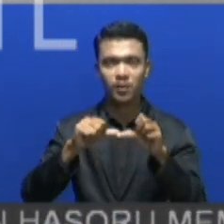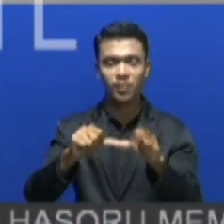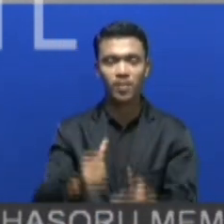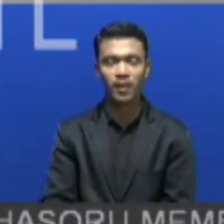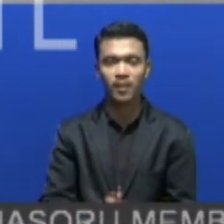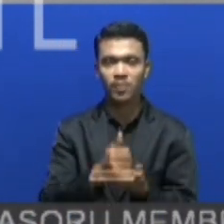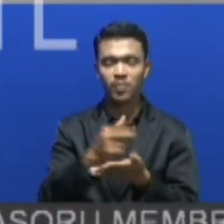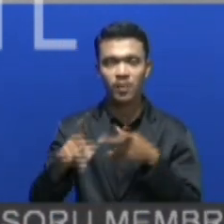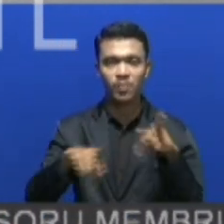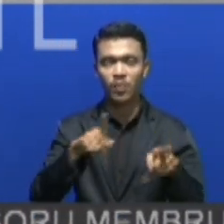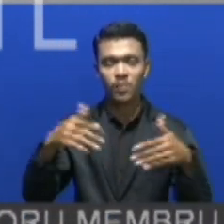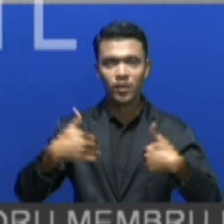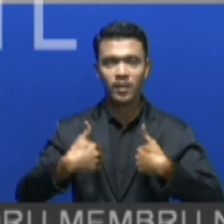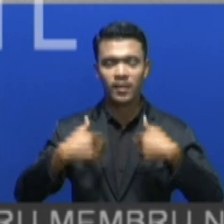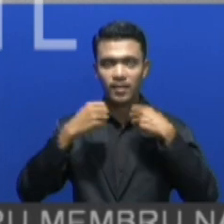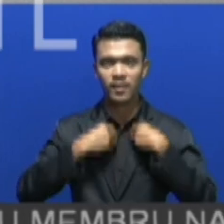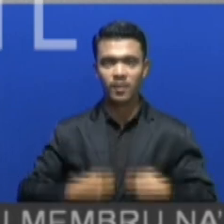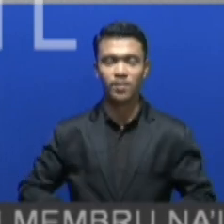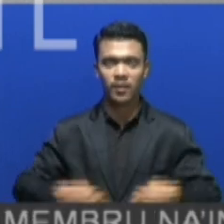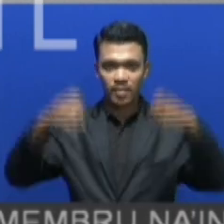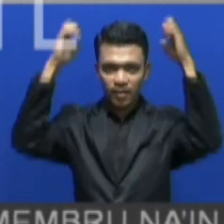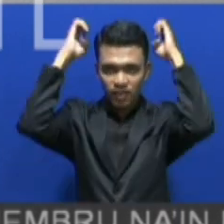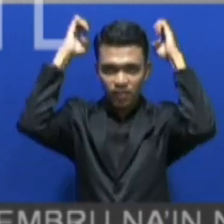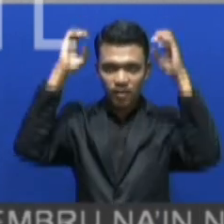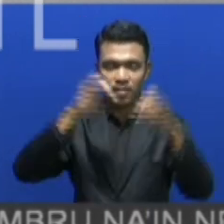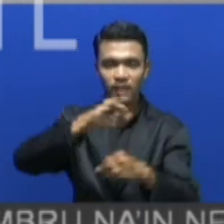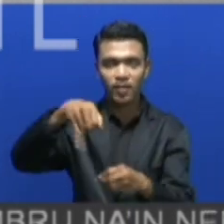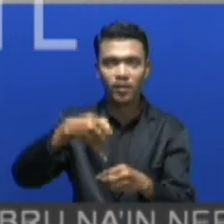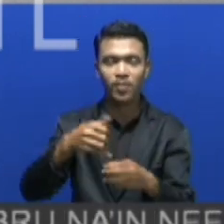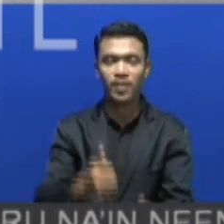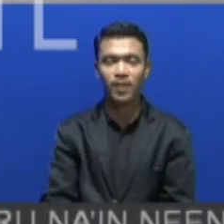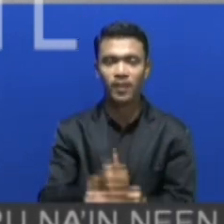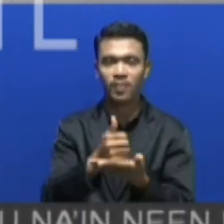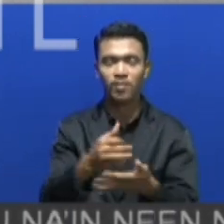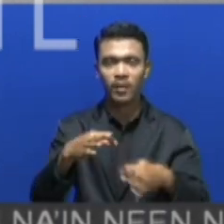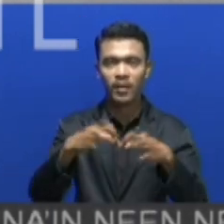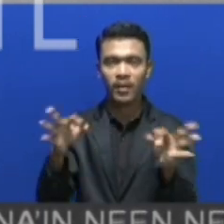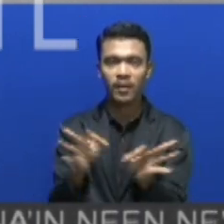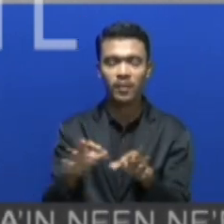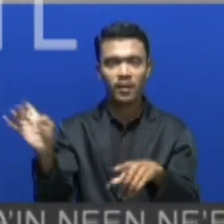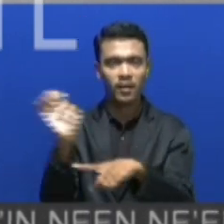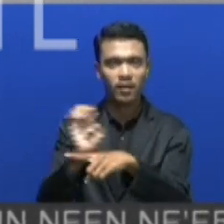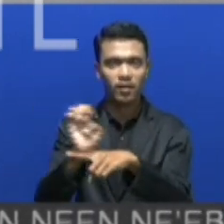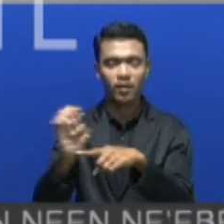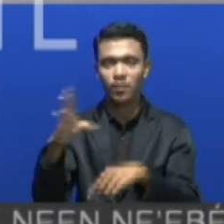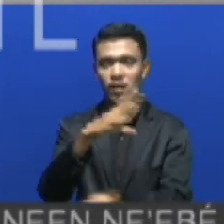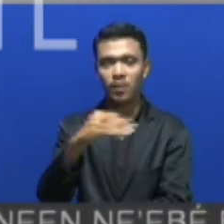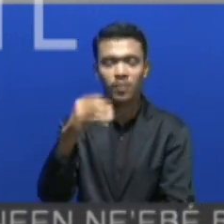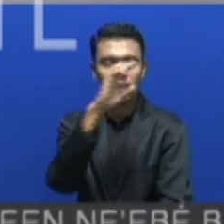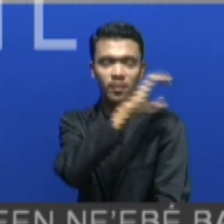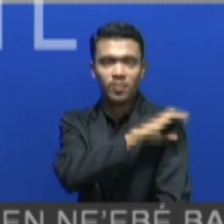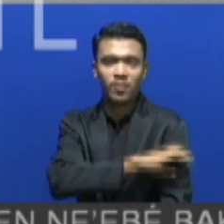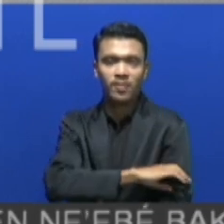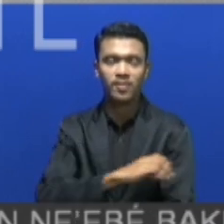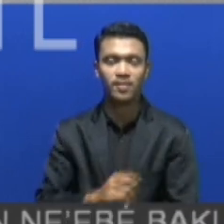o povo e o setor saúde, educação, inclui apoio, diversificação Ekonomia ho segurança. Of